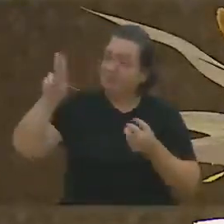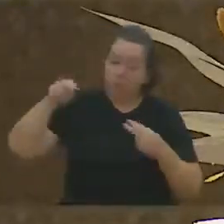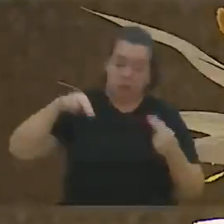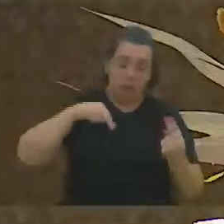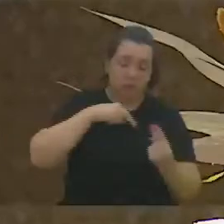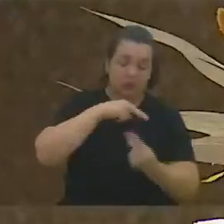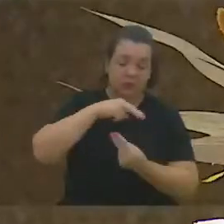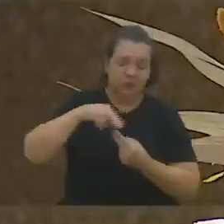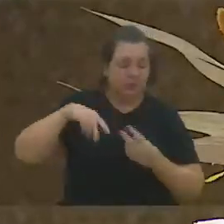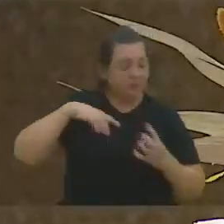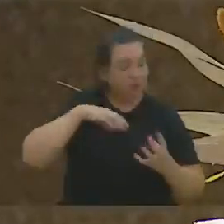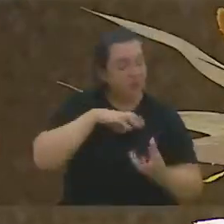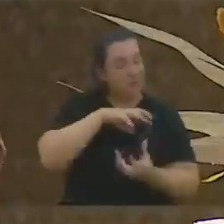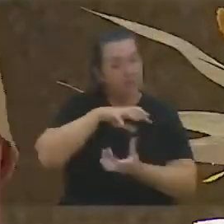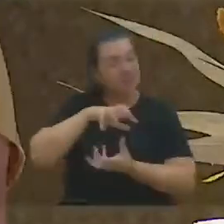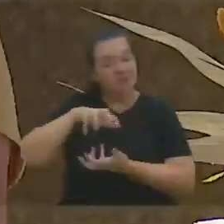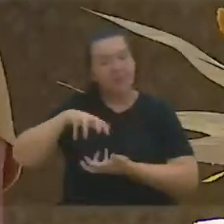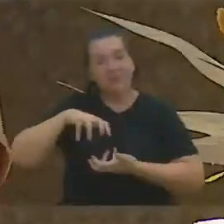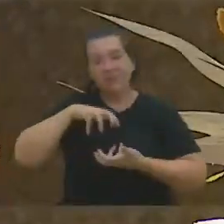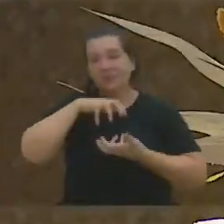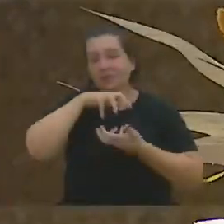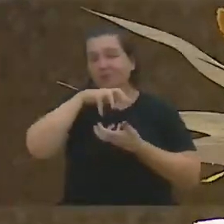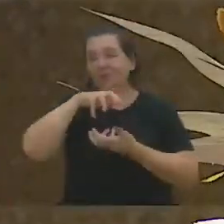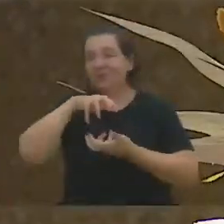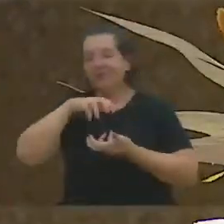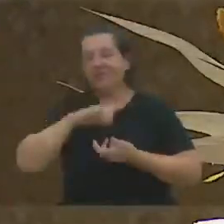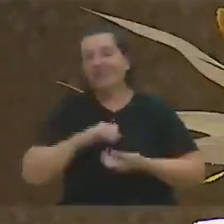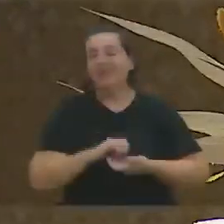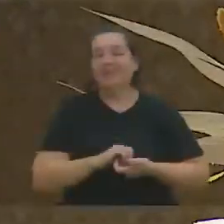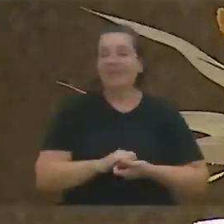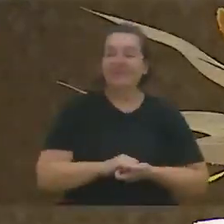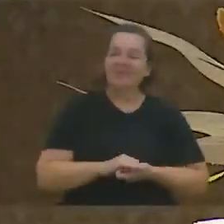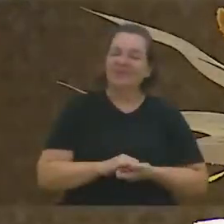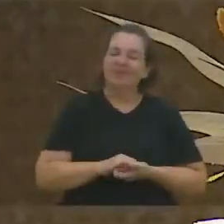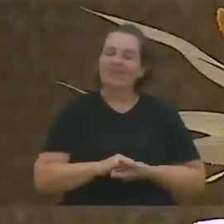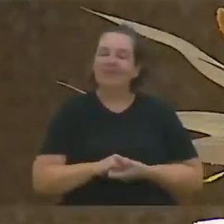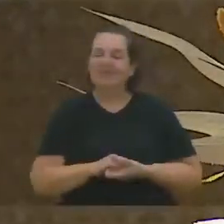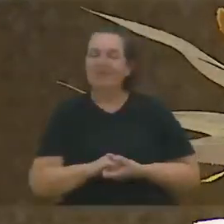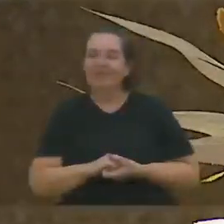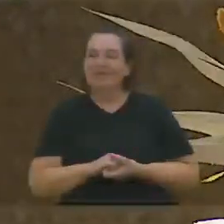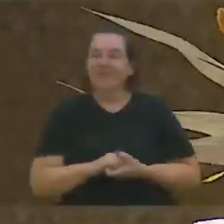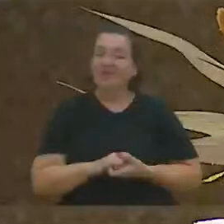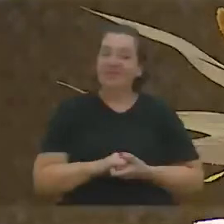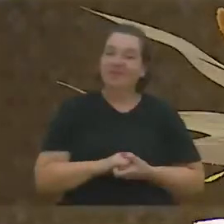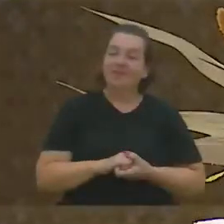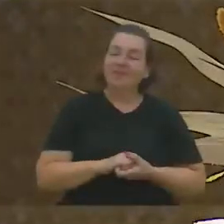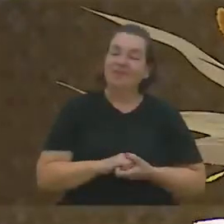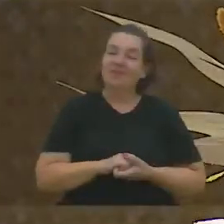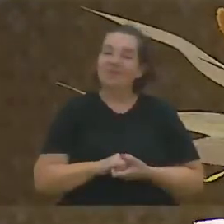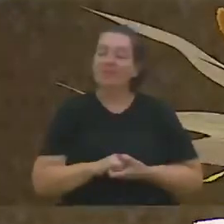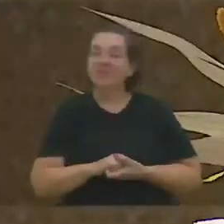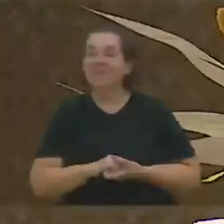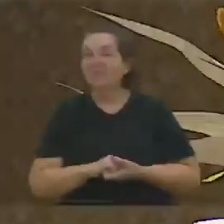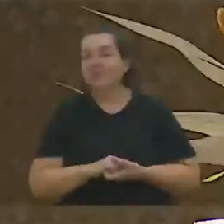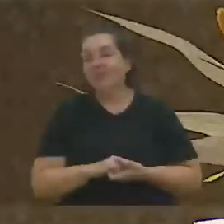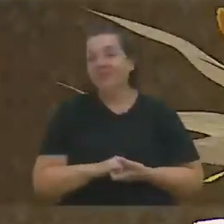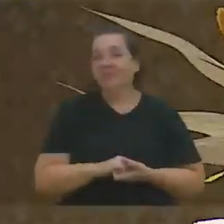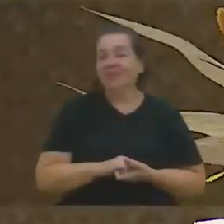vosso nome por todo o universo.